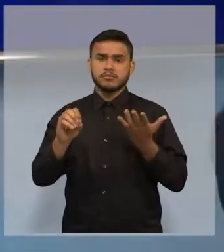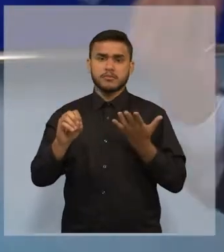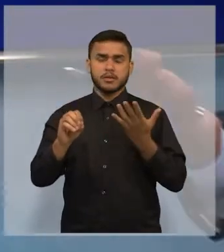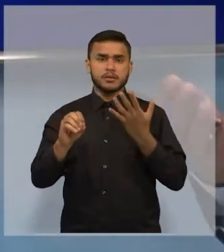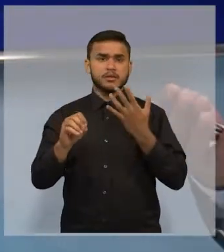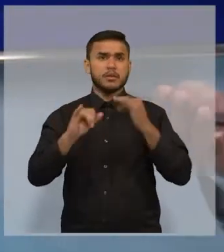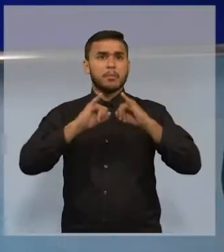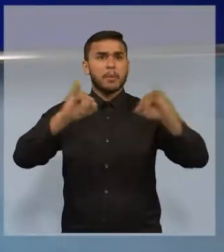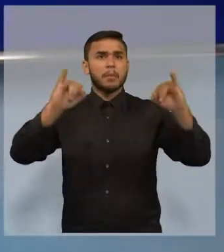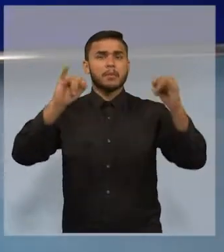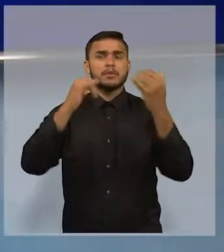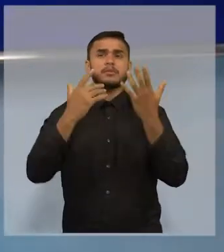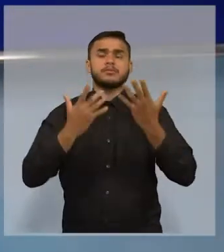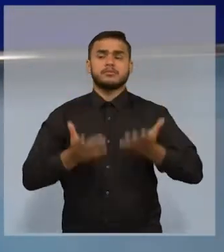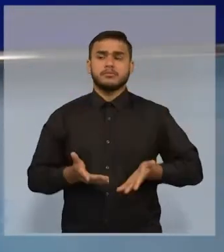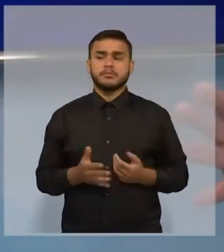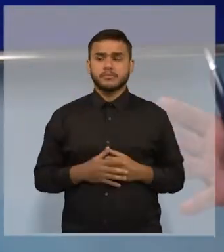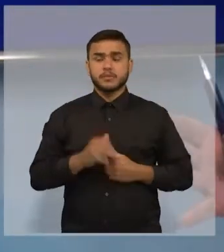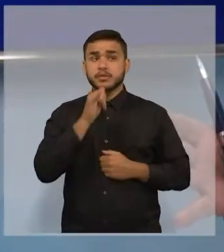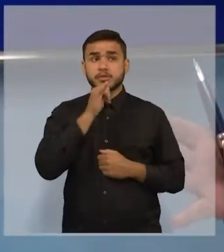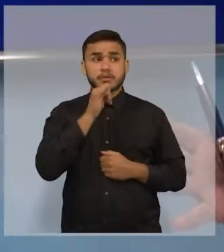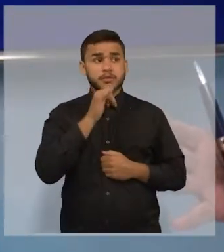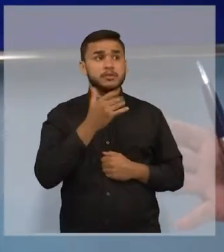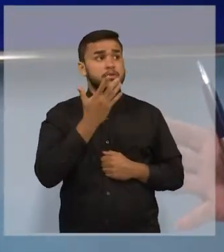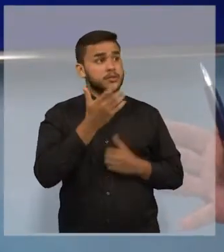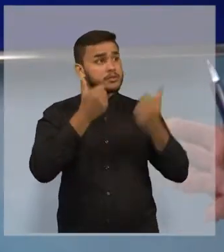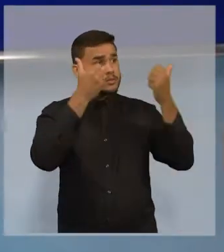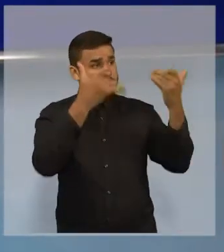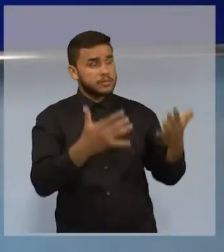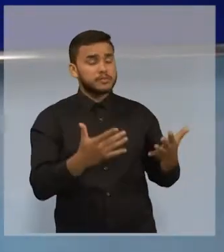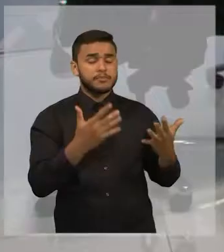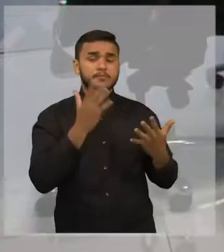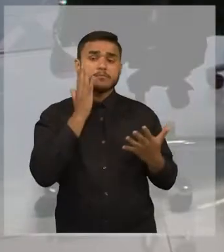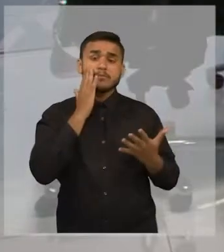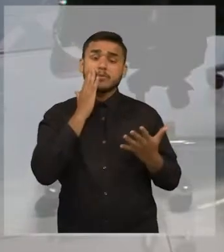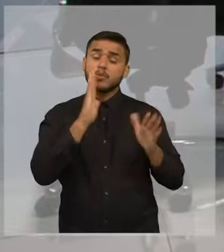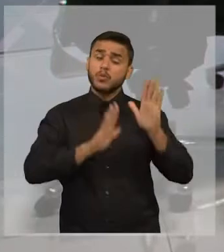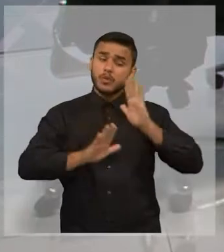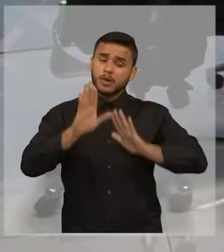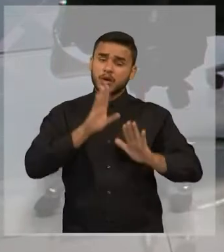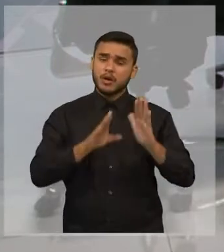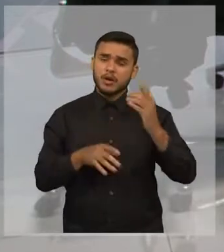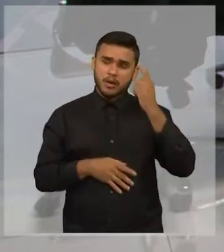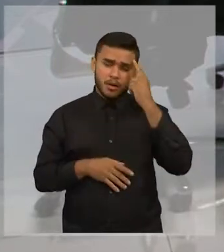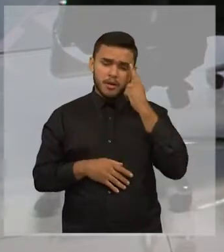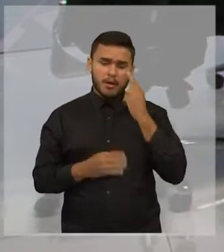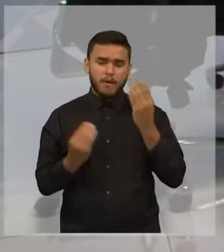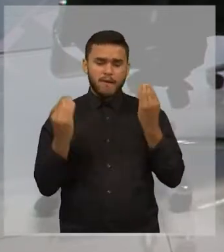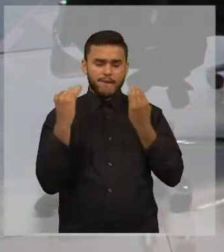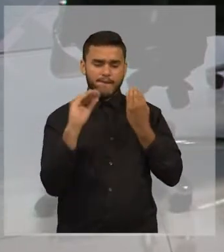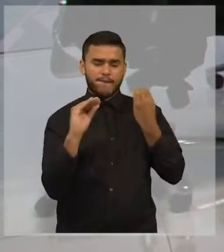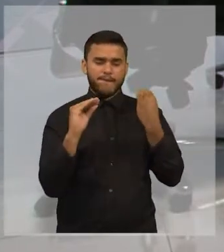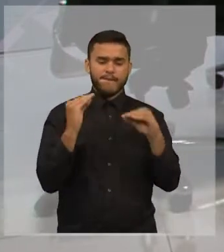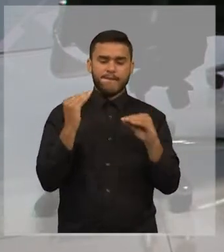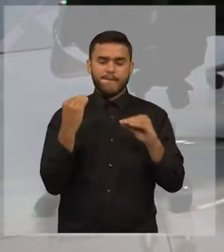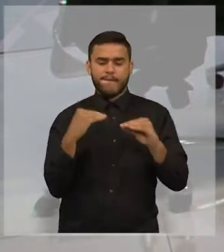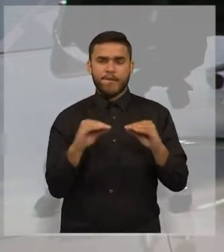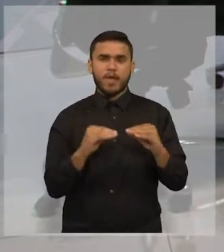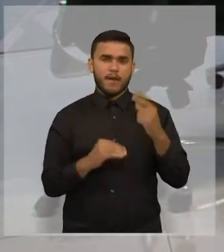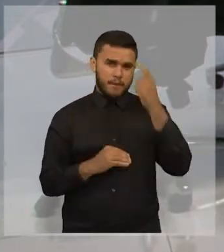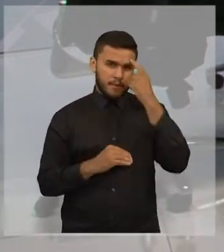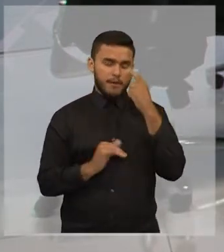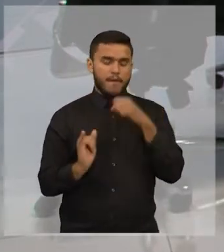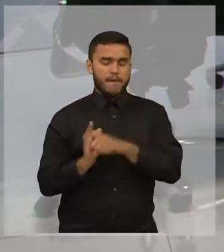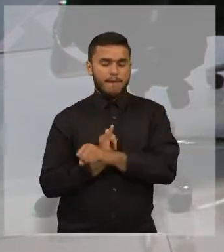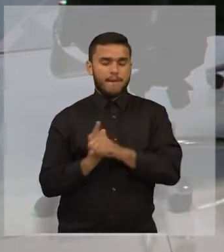não atingir o governo, não divulga? É isso? Não, divulga, mas eu dei o exemplo do Zé Mauro de Vasconcelos. Não, mas as cores que